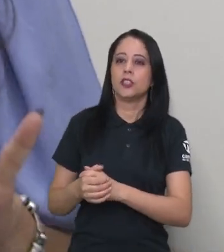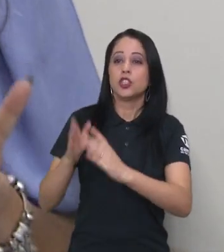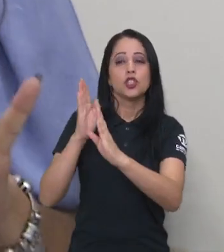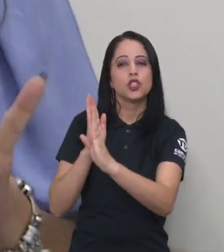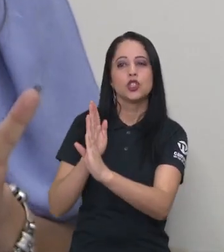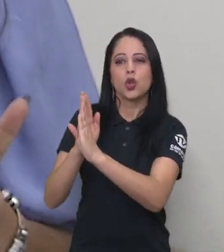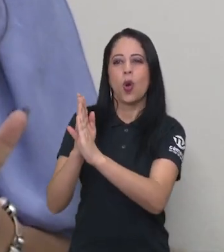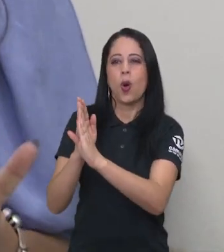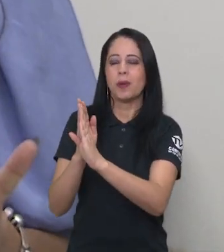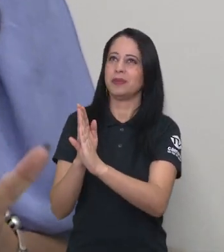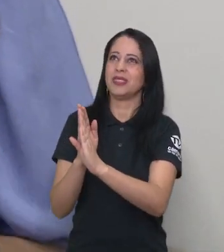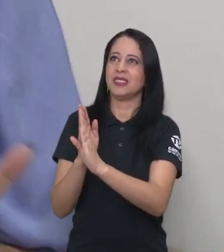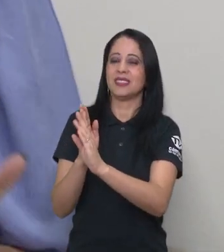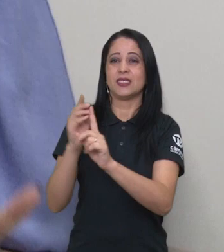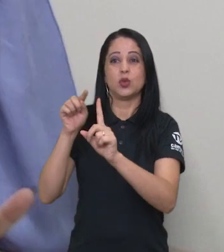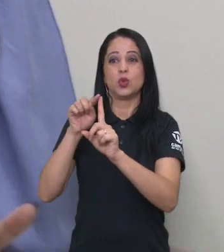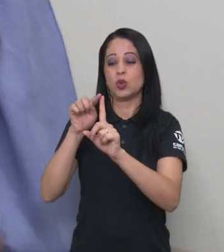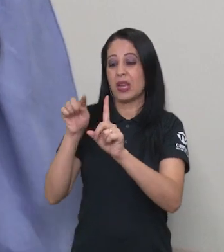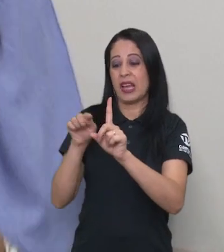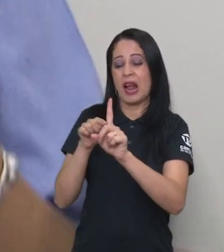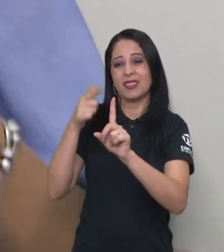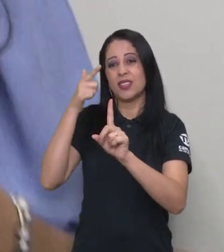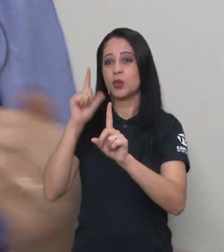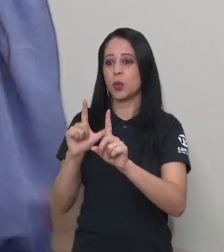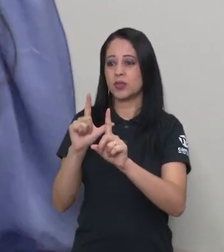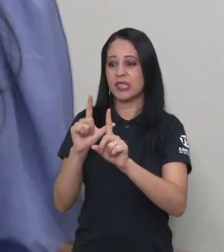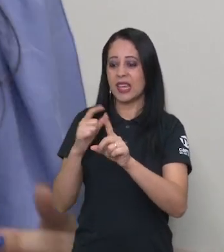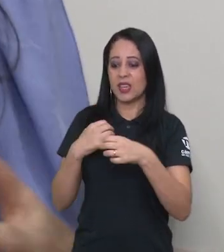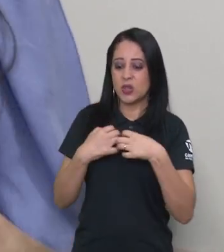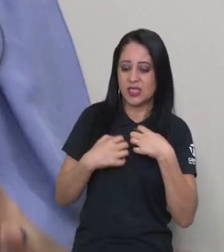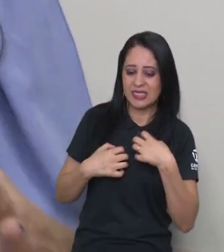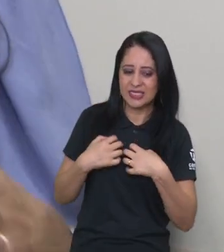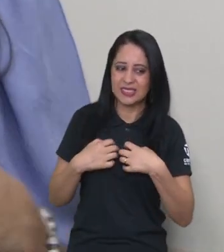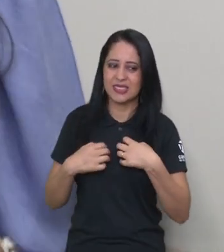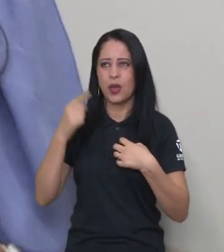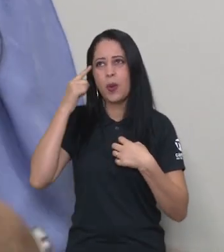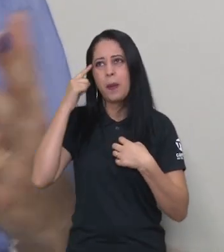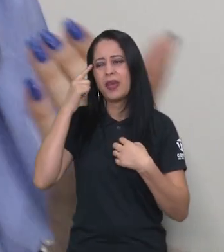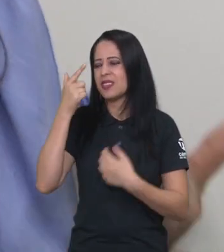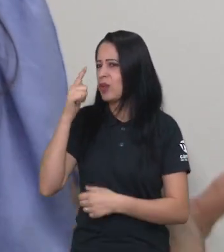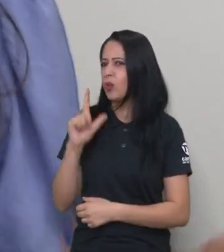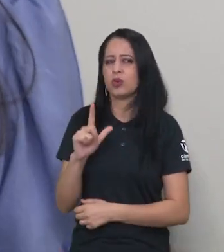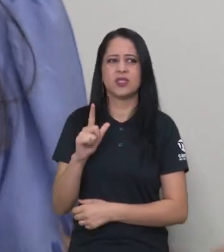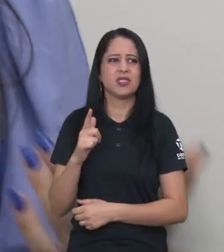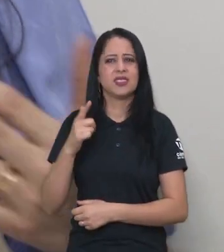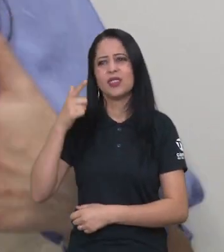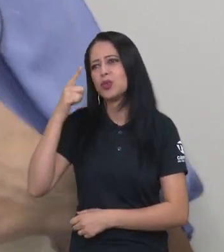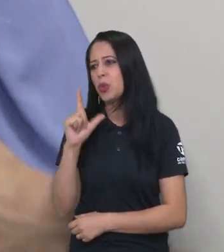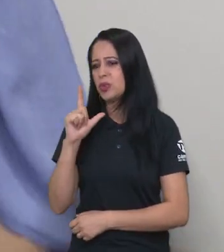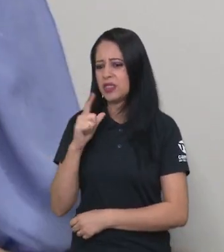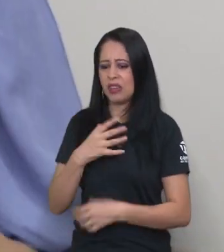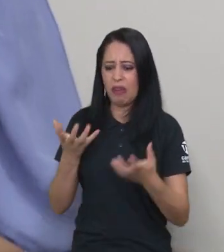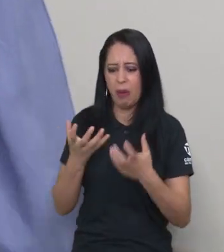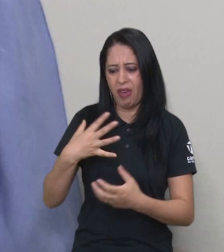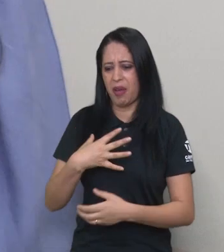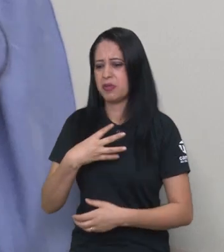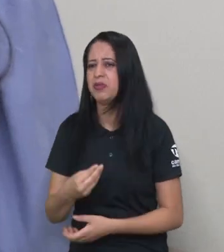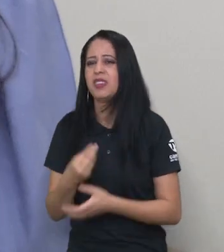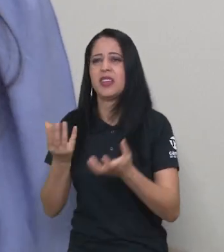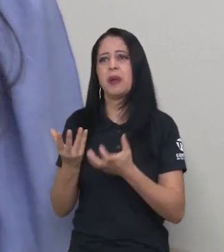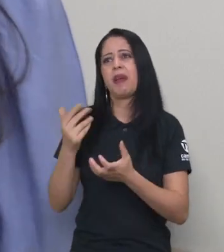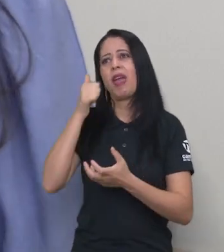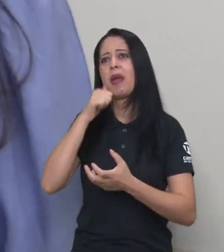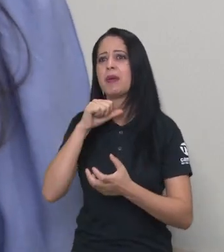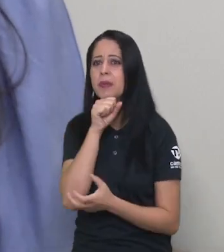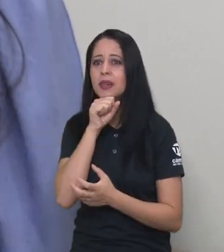a gente fica meio que receosa, sabe? Eu não consigo engravidar, eu não consigo ter um filho, eu não consigo ser mãe. E a